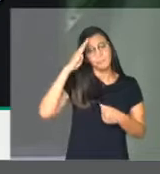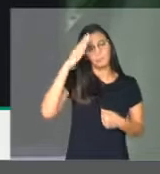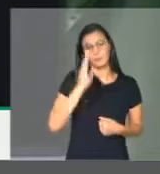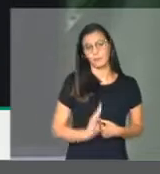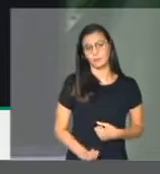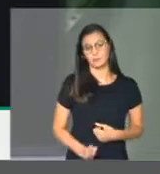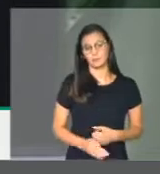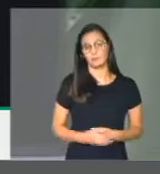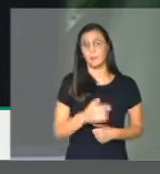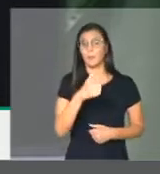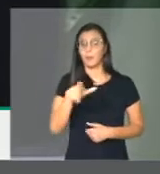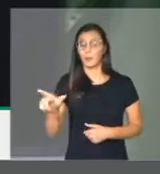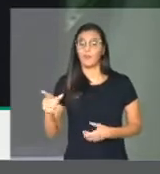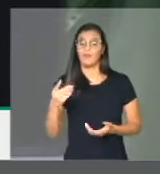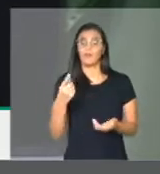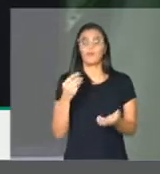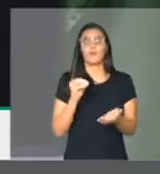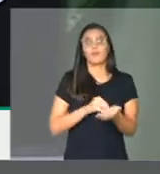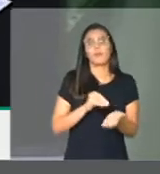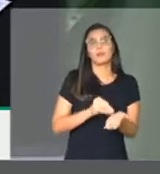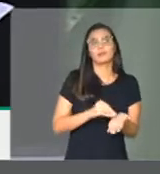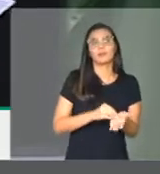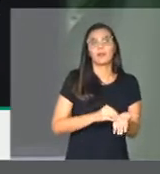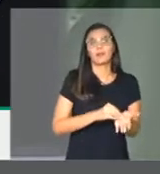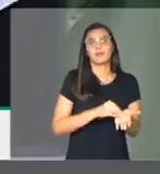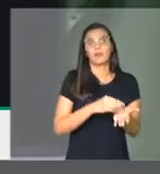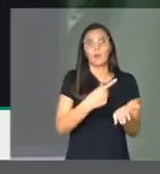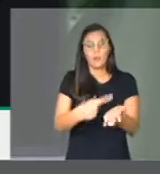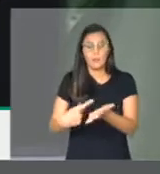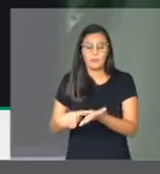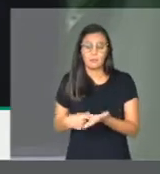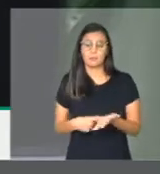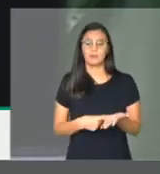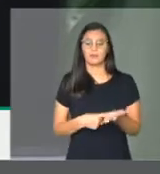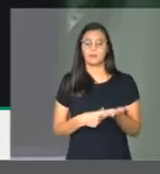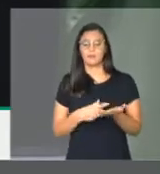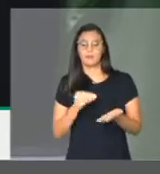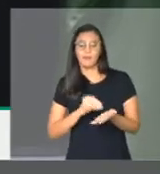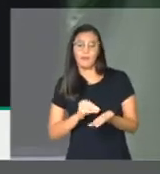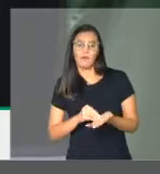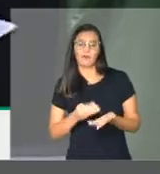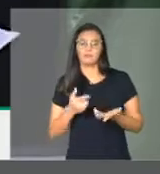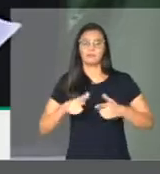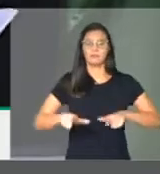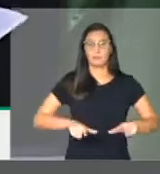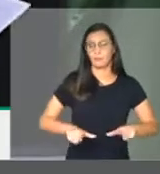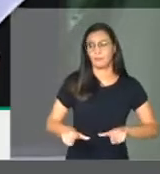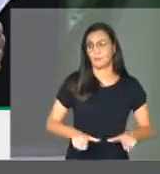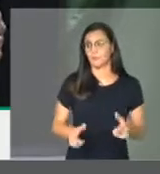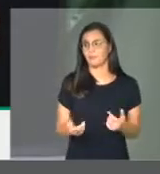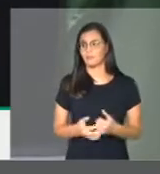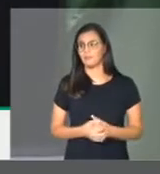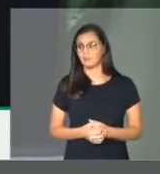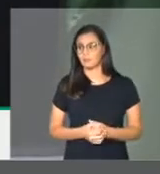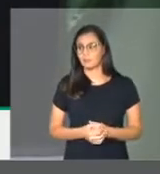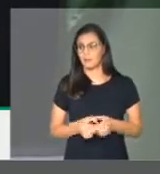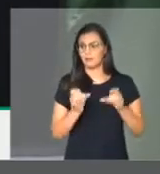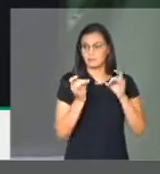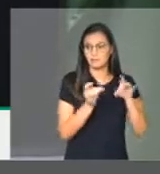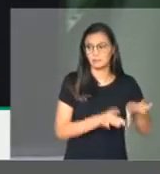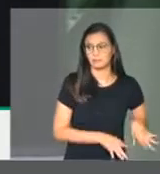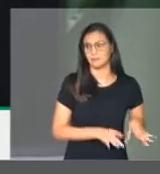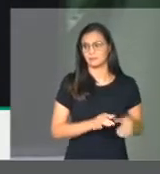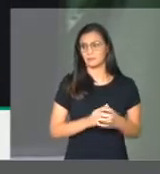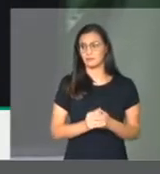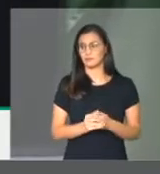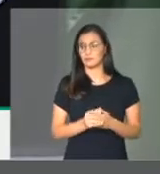Outros, por falta de compromisso, por incompetência, por negligência, por desídia, pela concentração